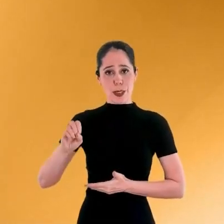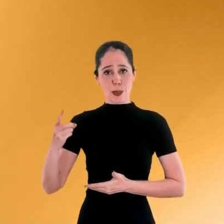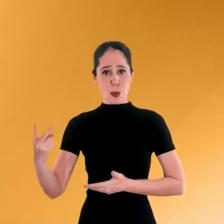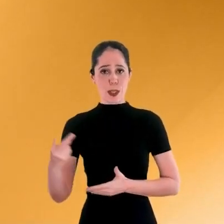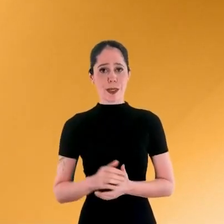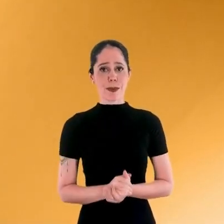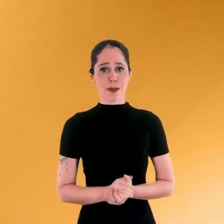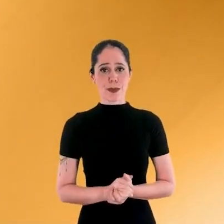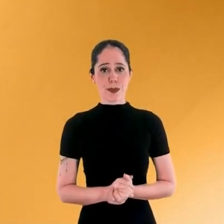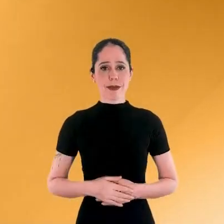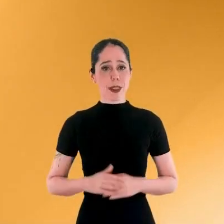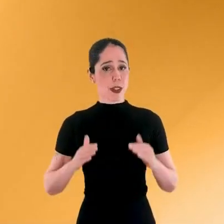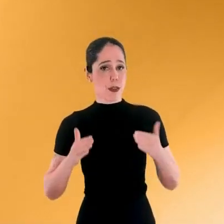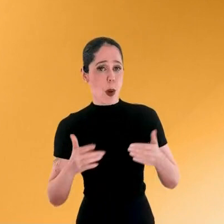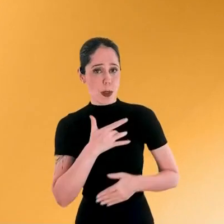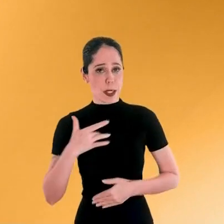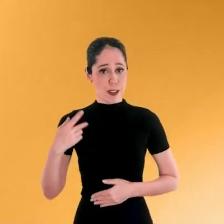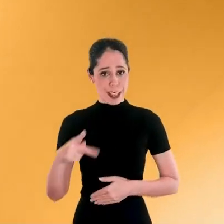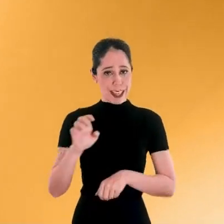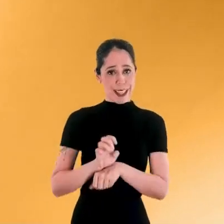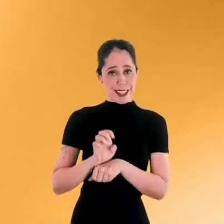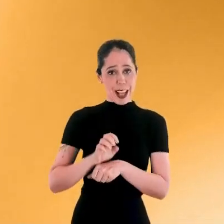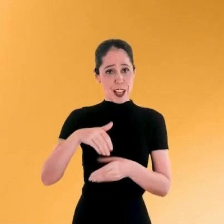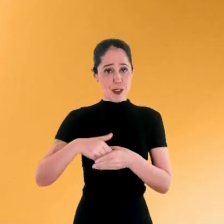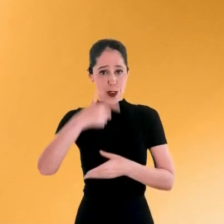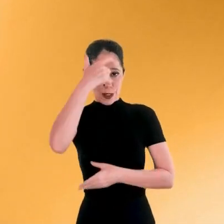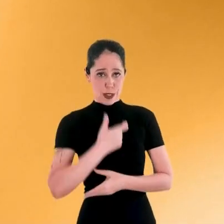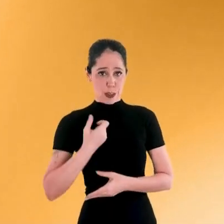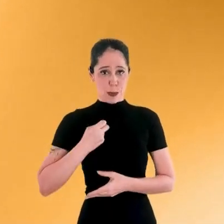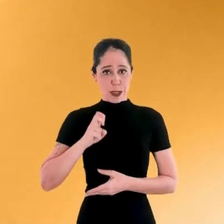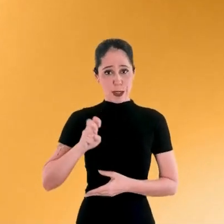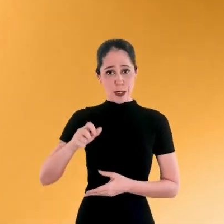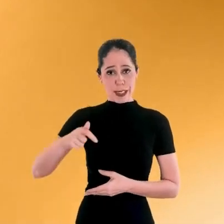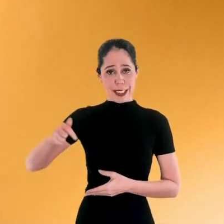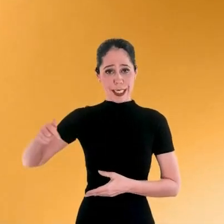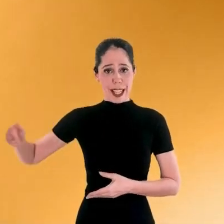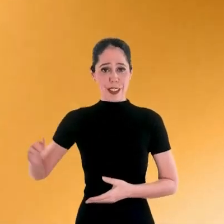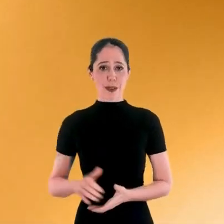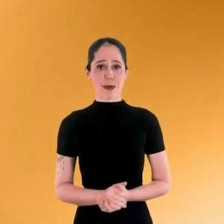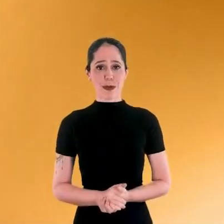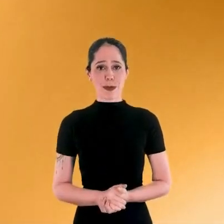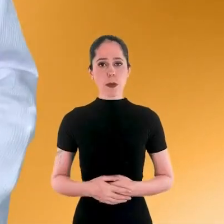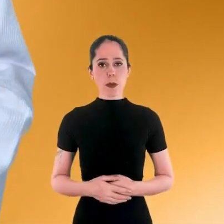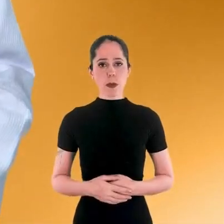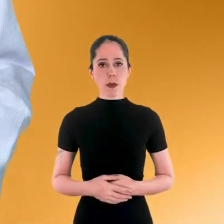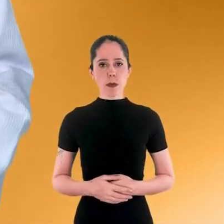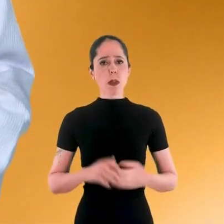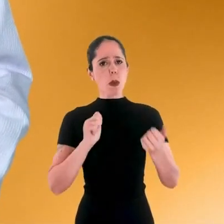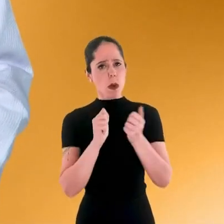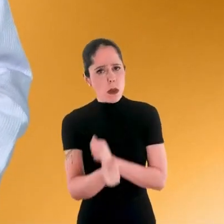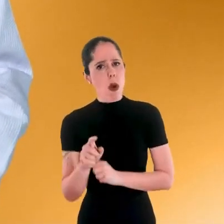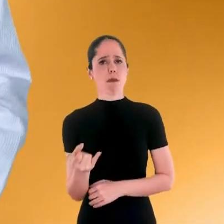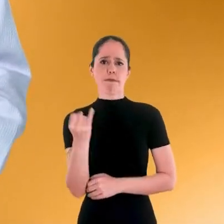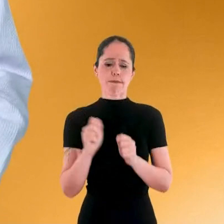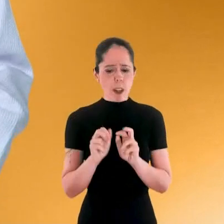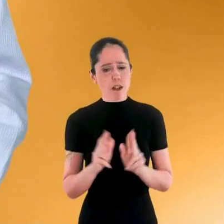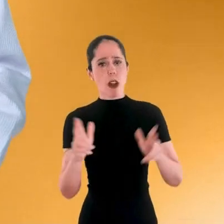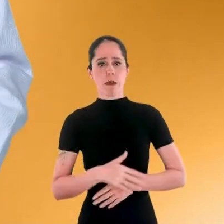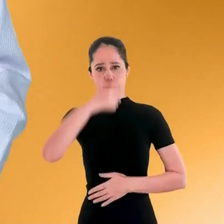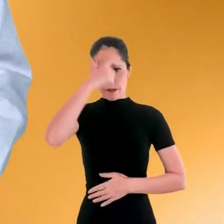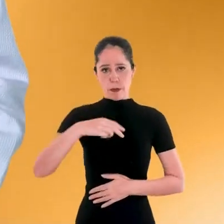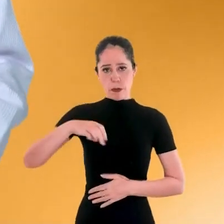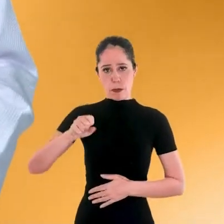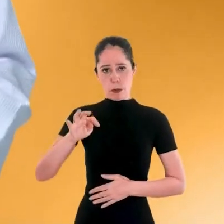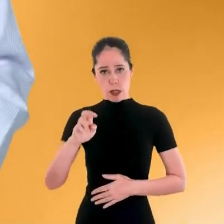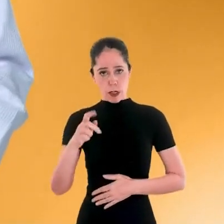Castilho, 55012. Pela saúde do nosso estado, vote Cláudio Araújo, 55777. O esporte faz a diferença. Eu sou o